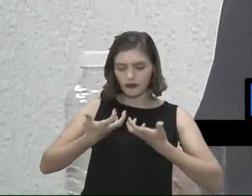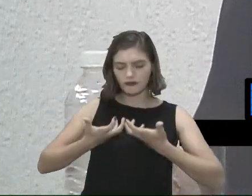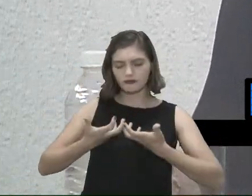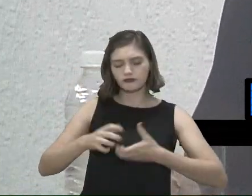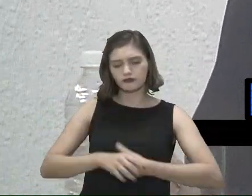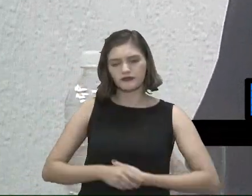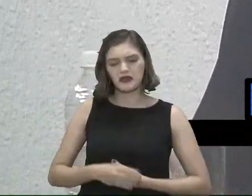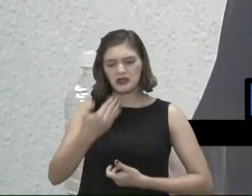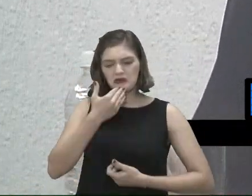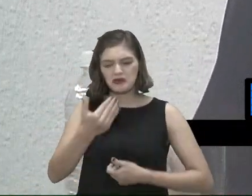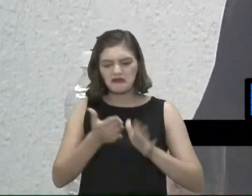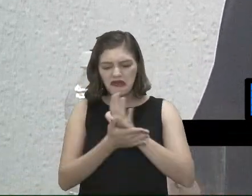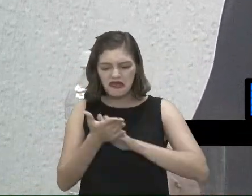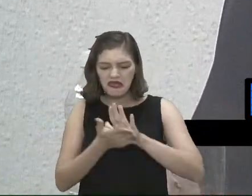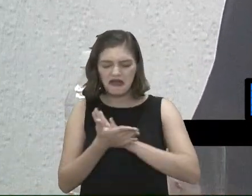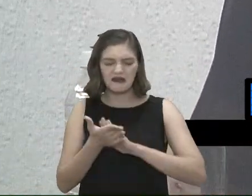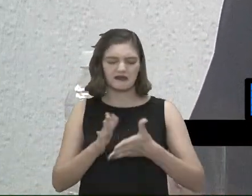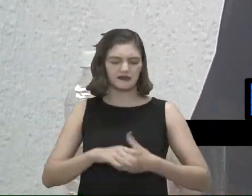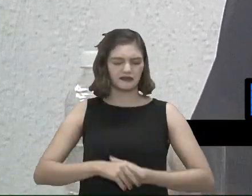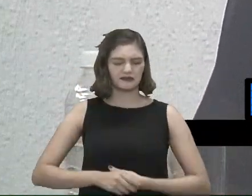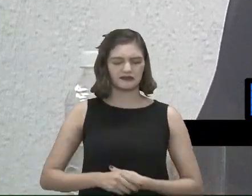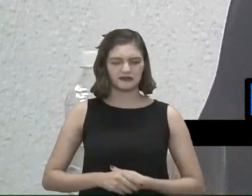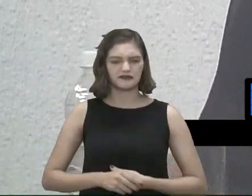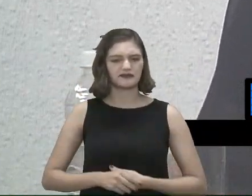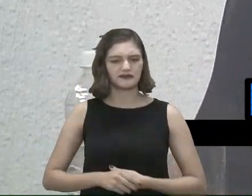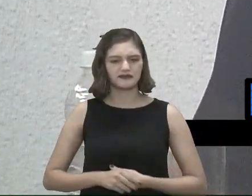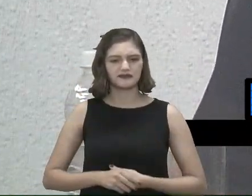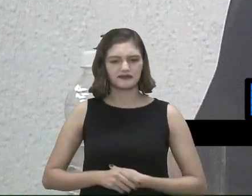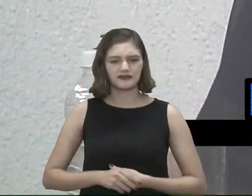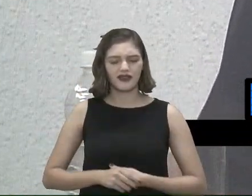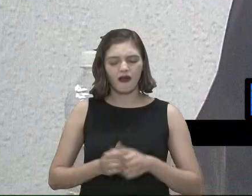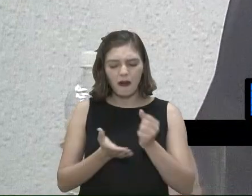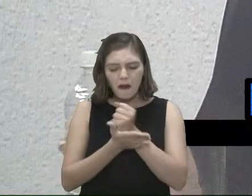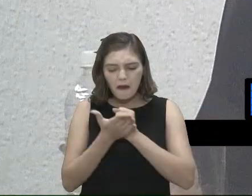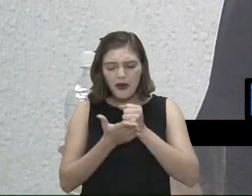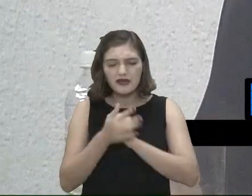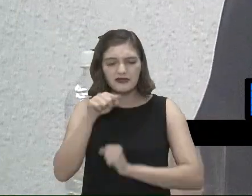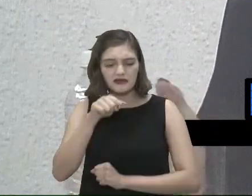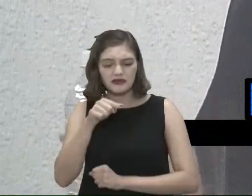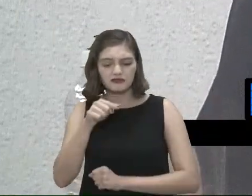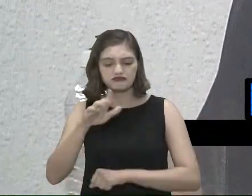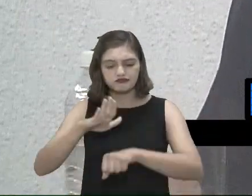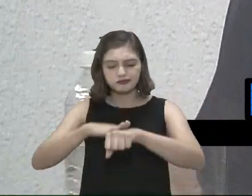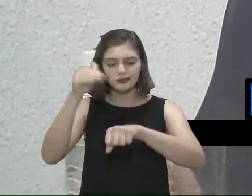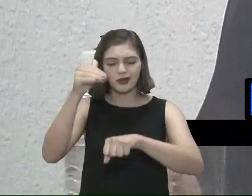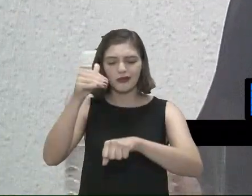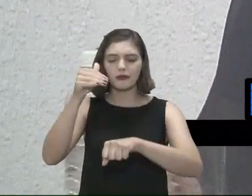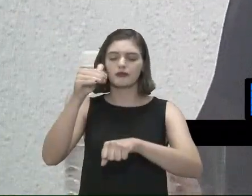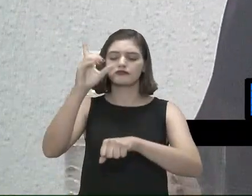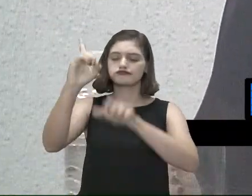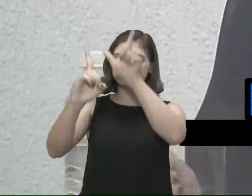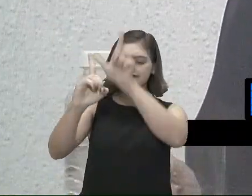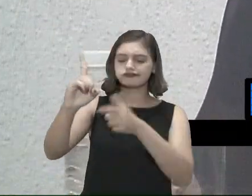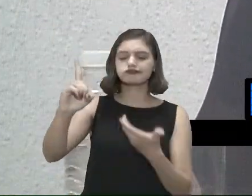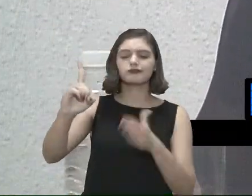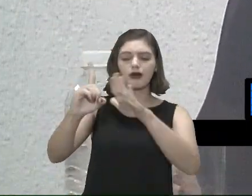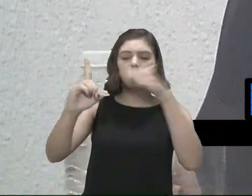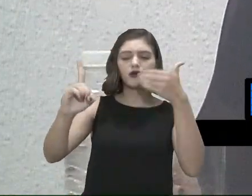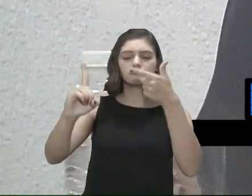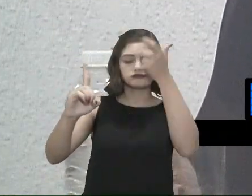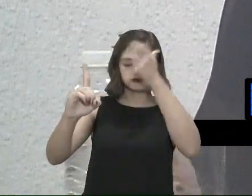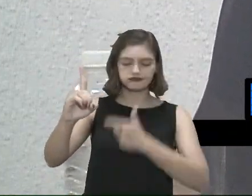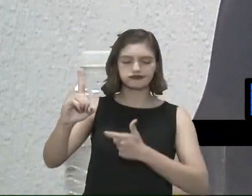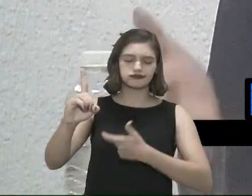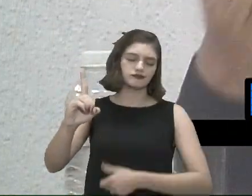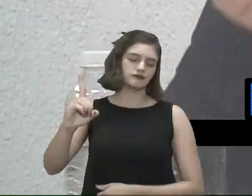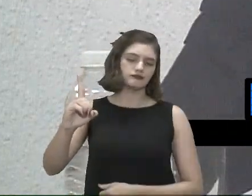estamos pedindo nada demais, né? É uma coisa muito básica você chamar a pessoa da forma que ela quer. E frequentemente eu